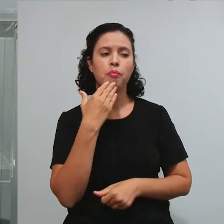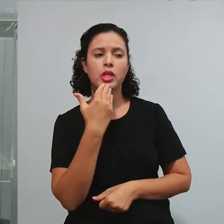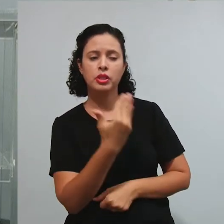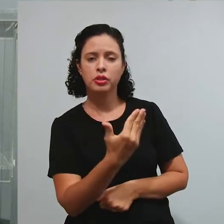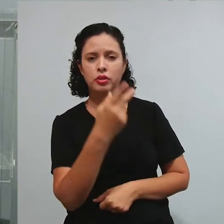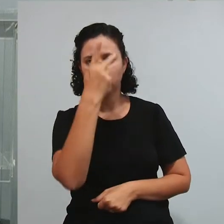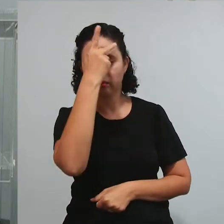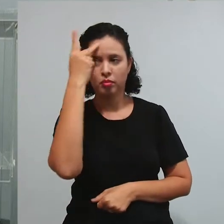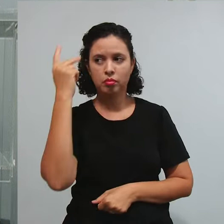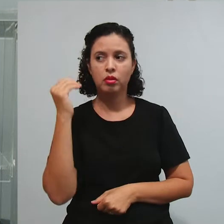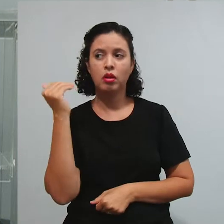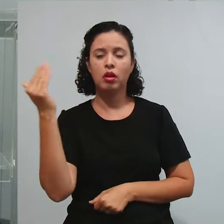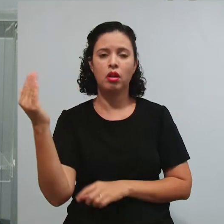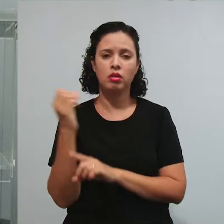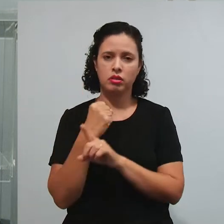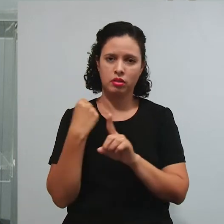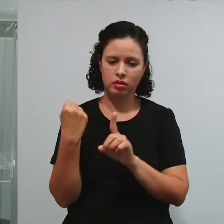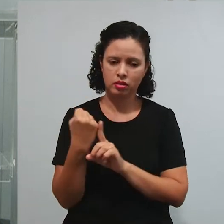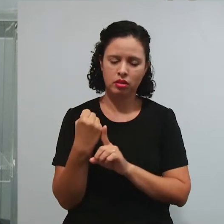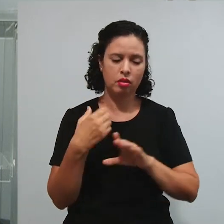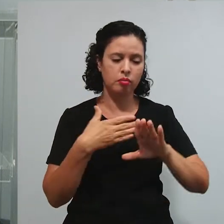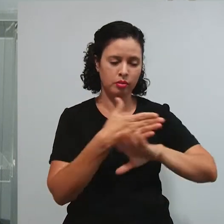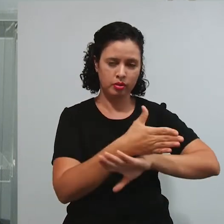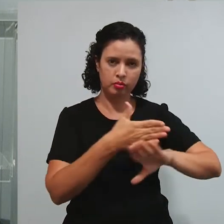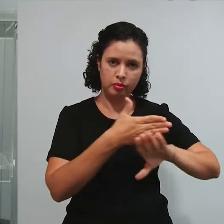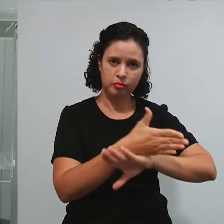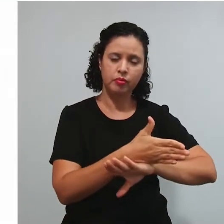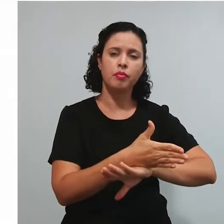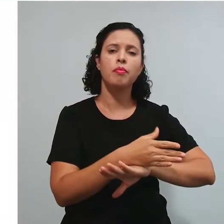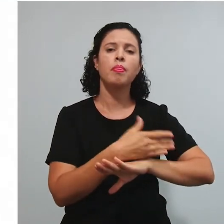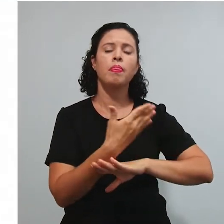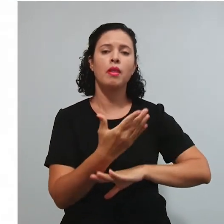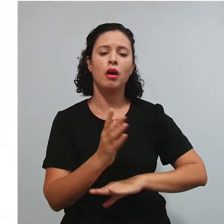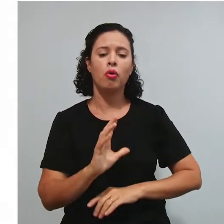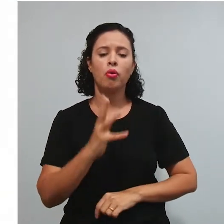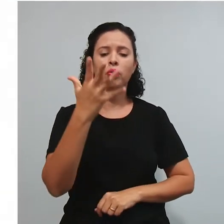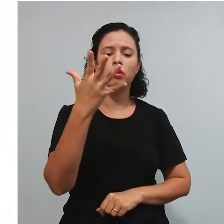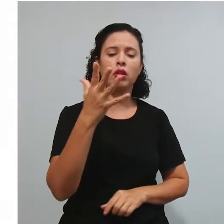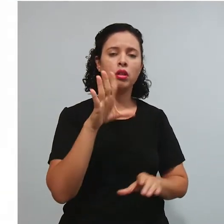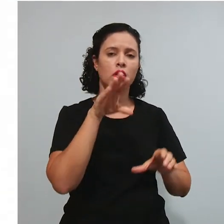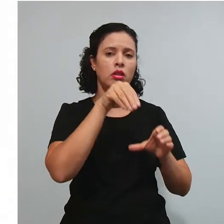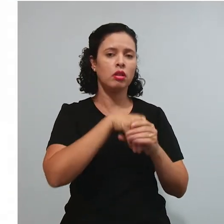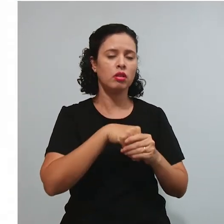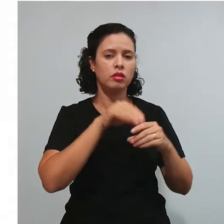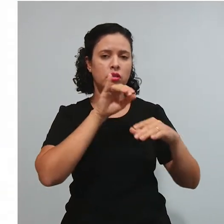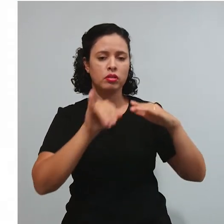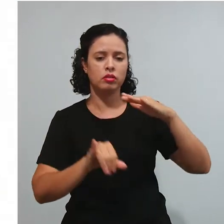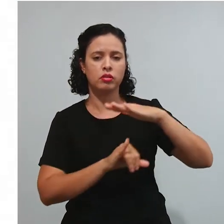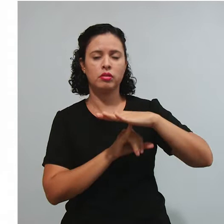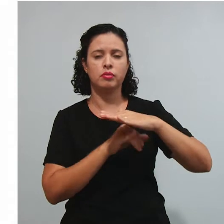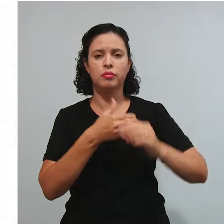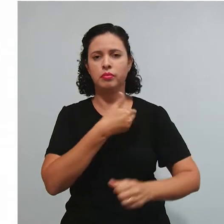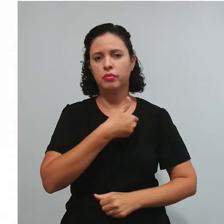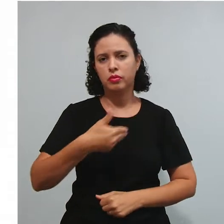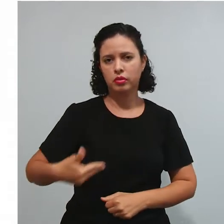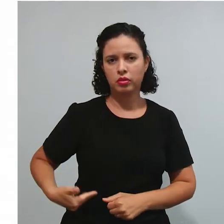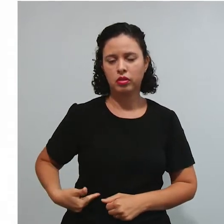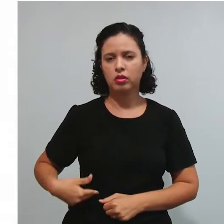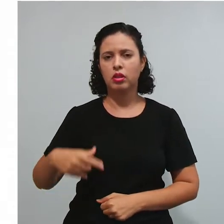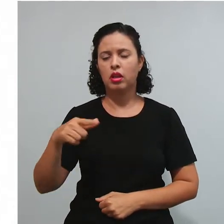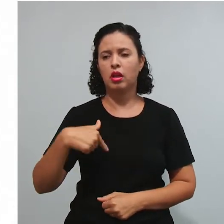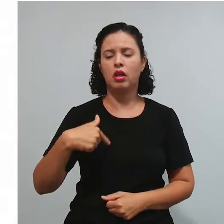cidadãos, uma série de coisas que entra. Então, acontece que aqui dentro da organização pública,